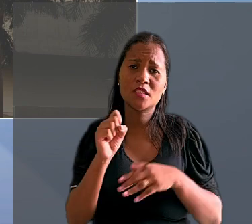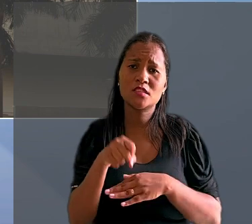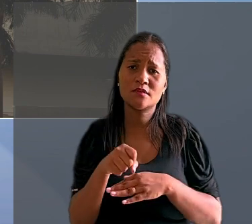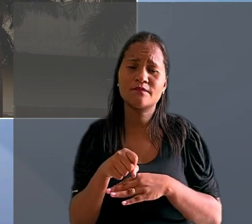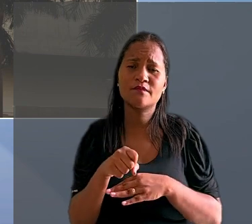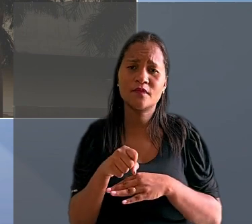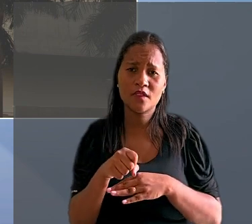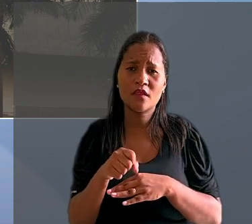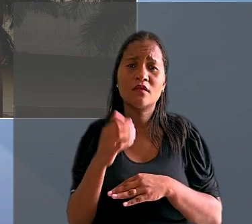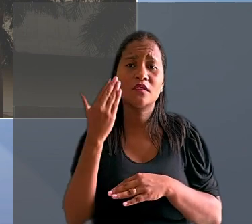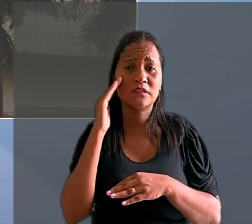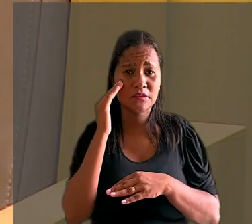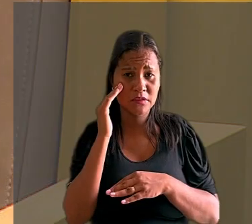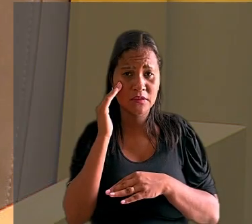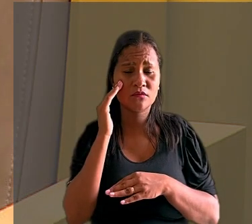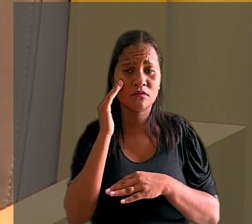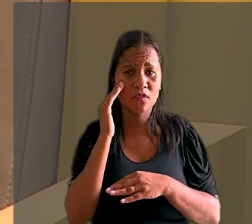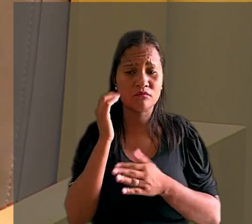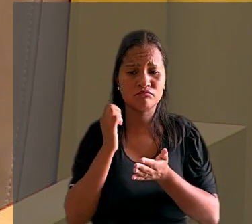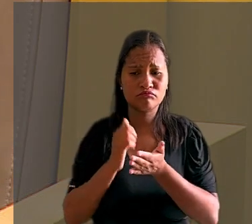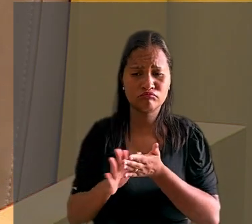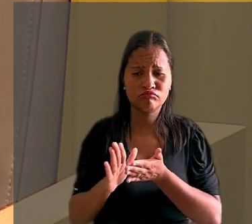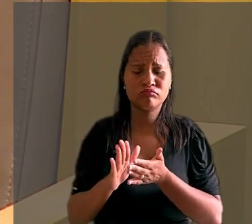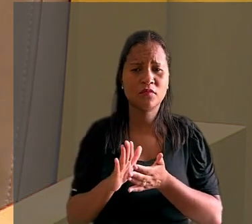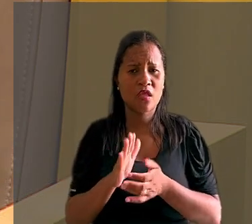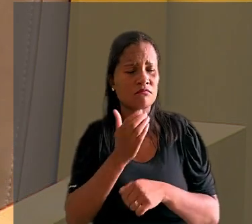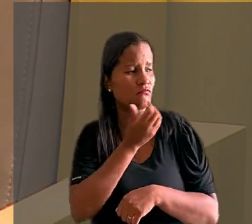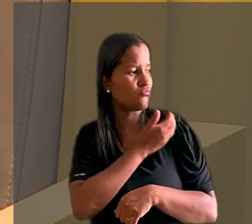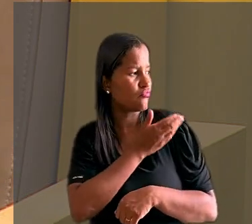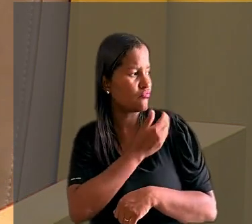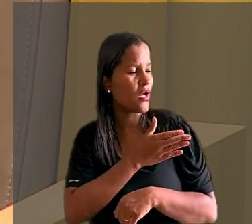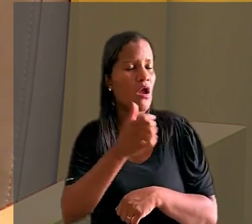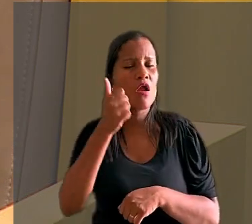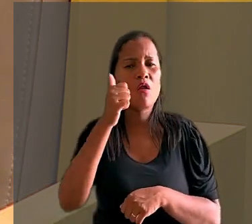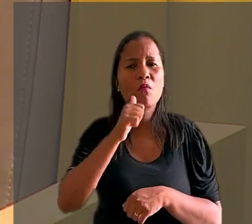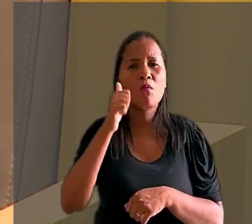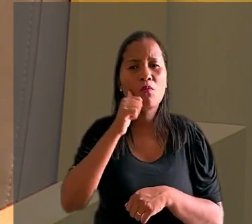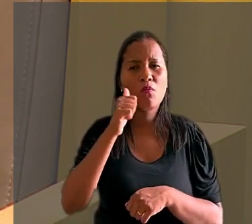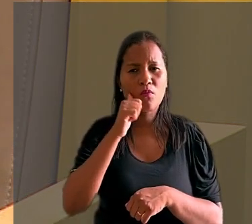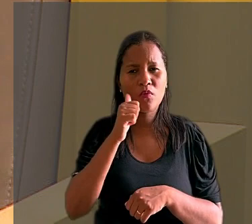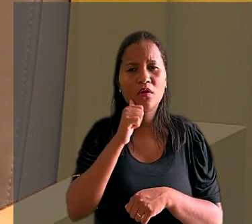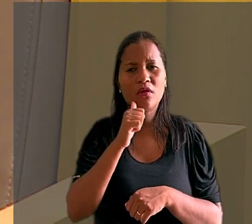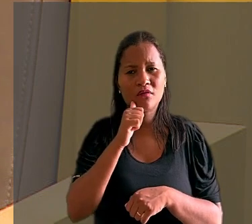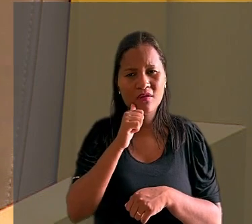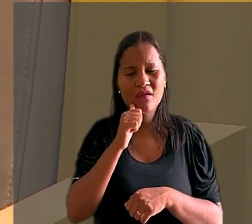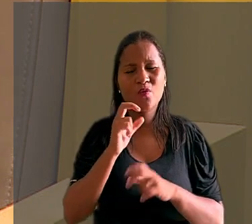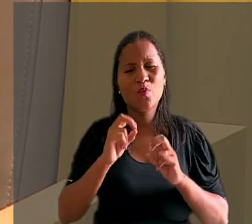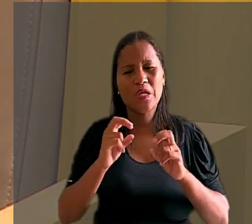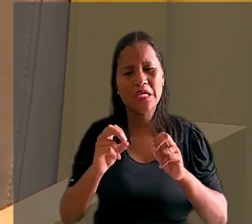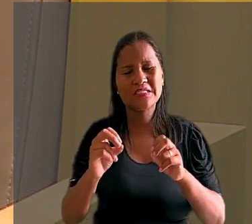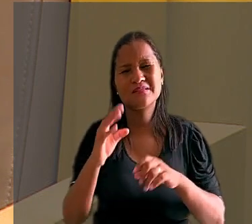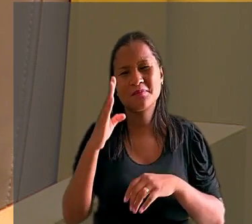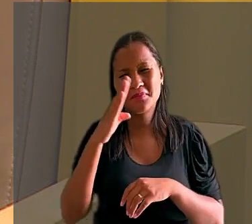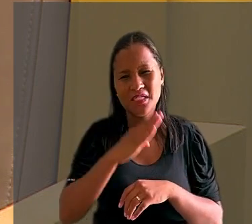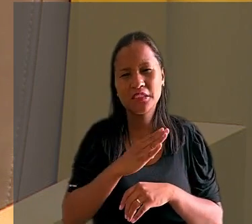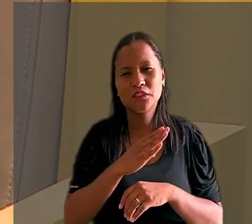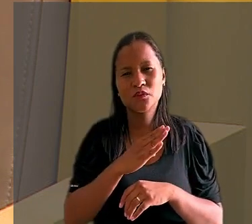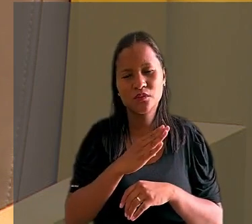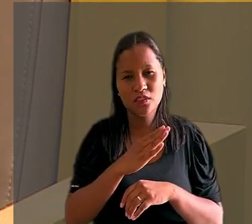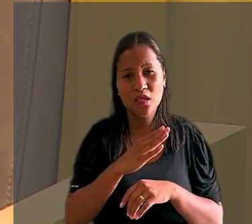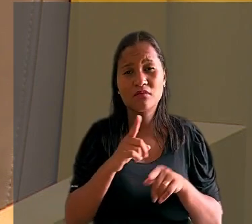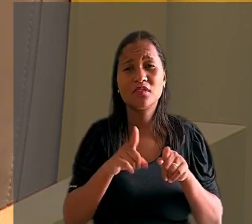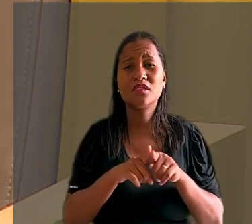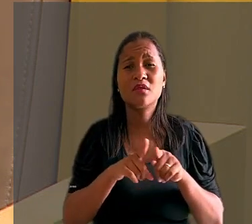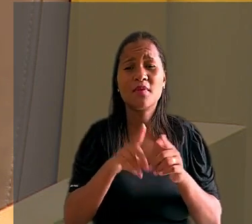direito à reintegração no emprego. Entendi que a dispensa se presume discriminatória de empregada com diagnóstico de